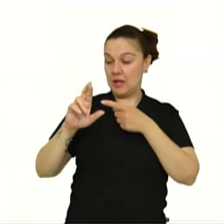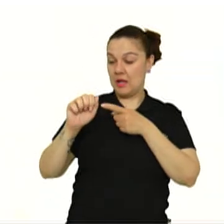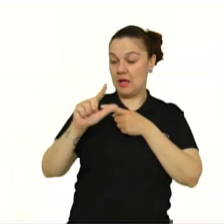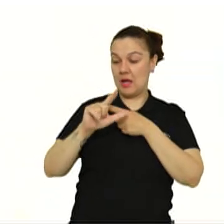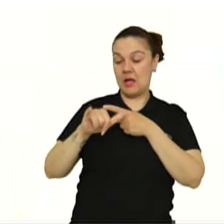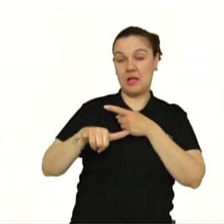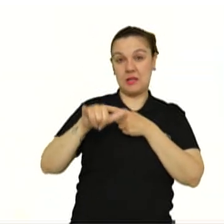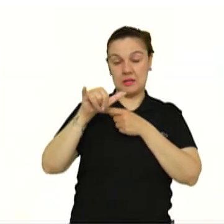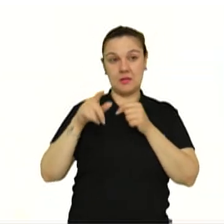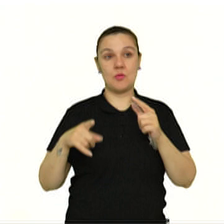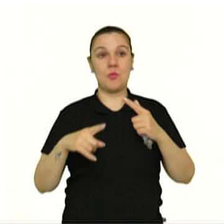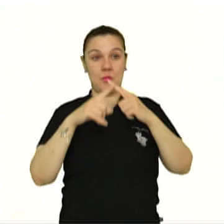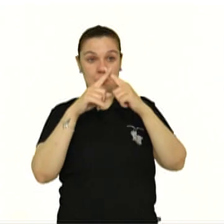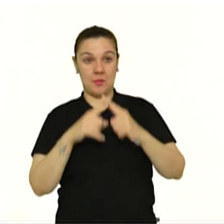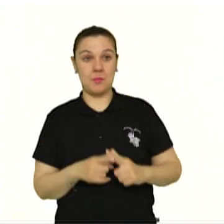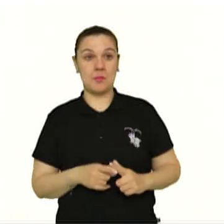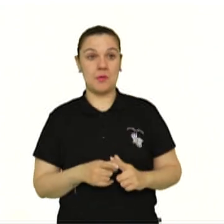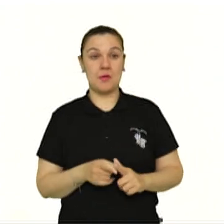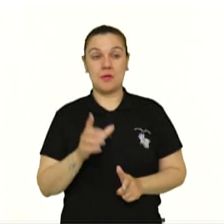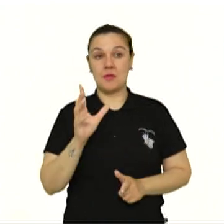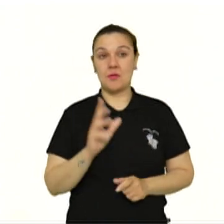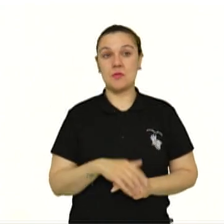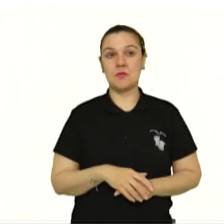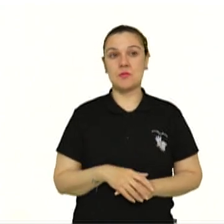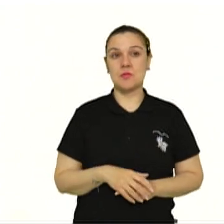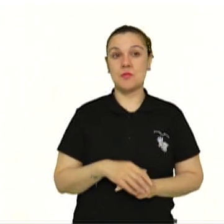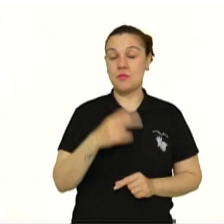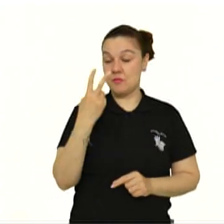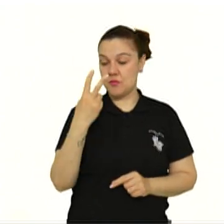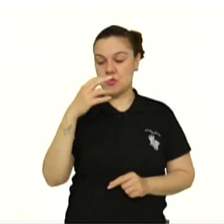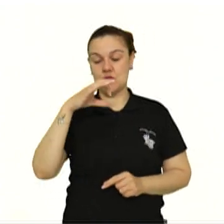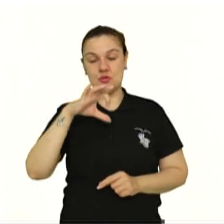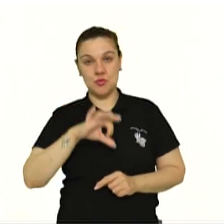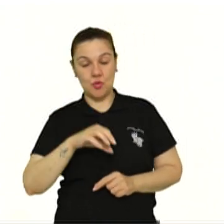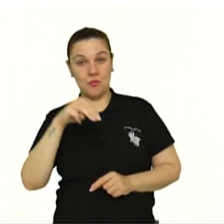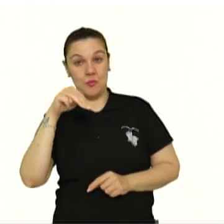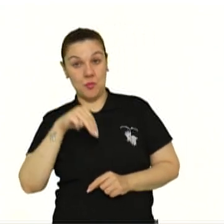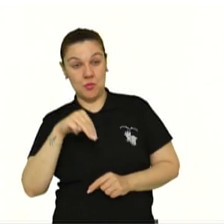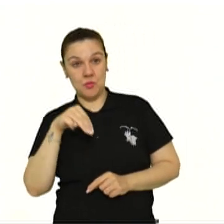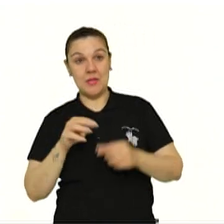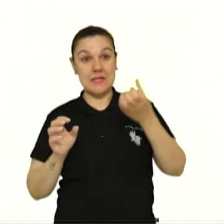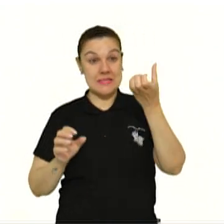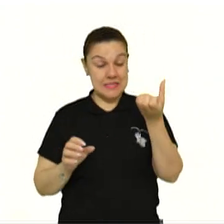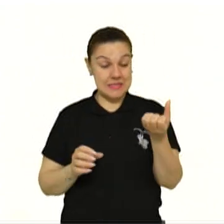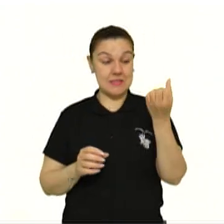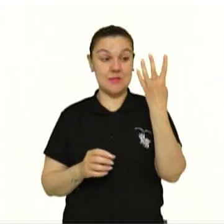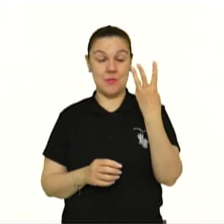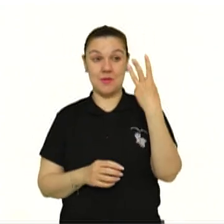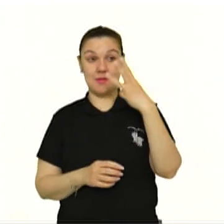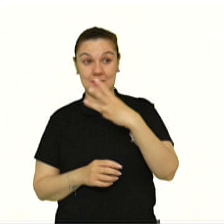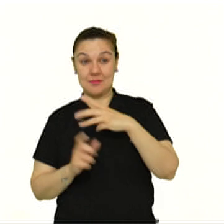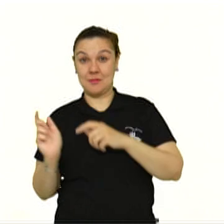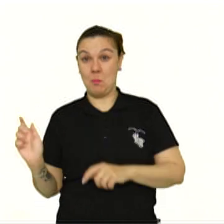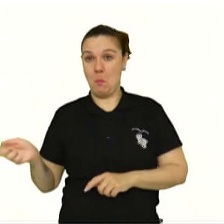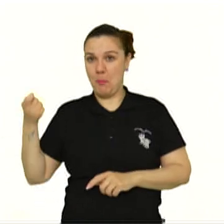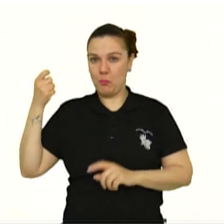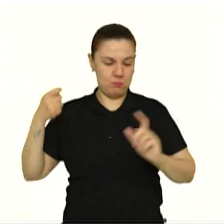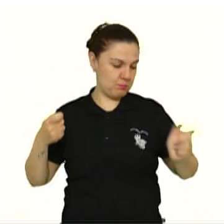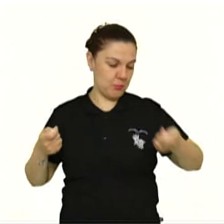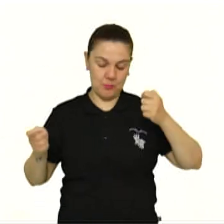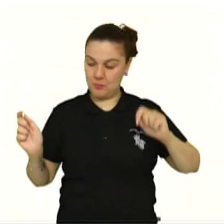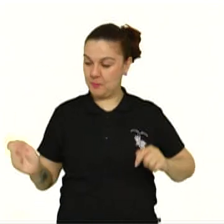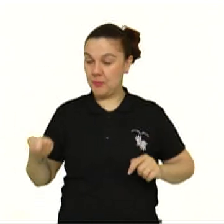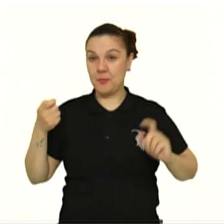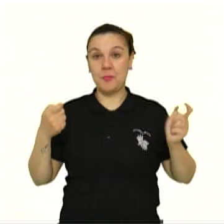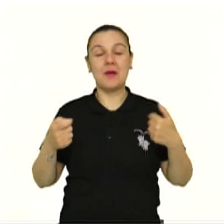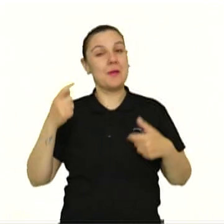Rally, o rally mais longo do tênis foi de 29 minutos com 643 batidas.